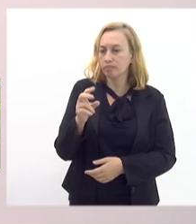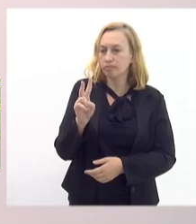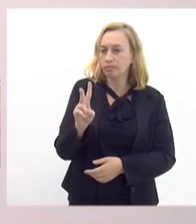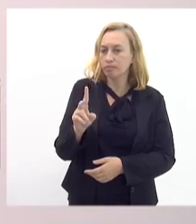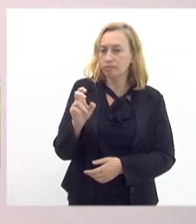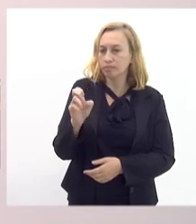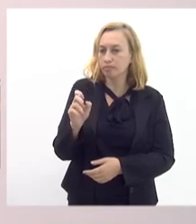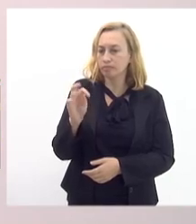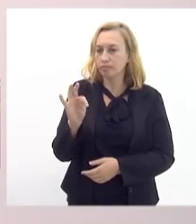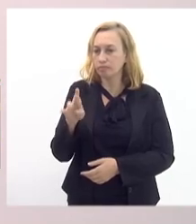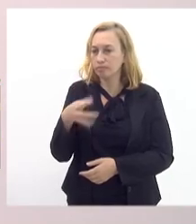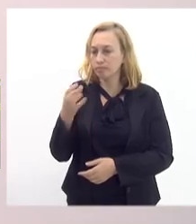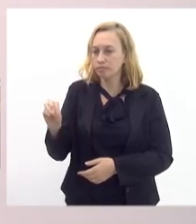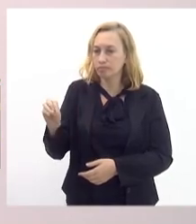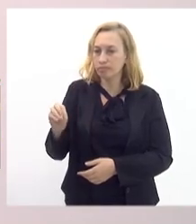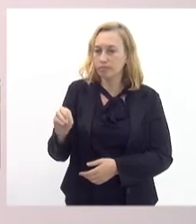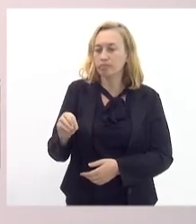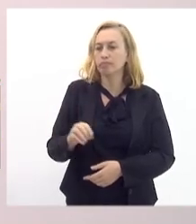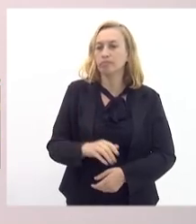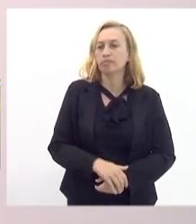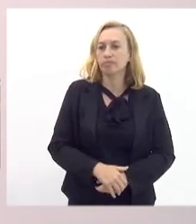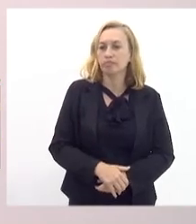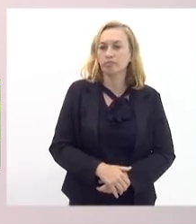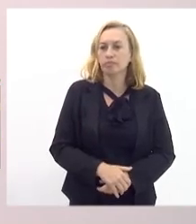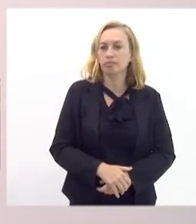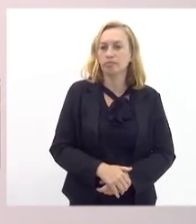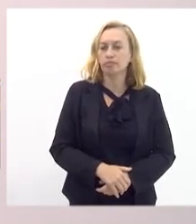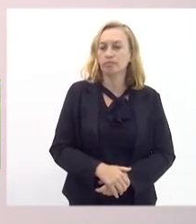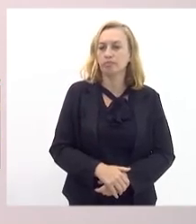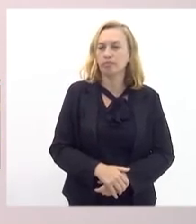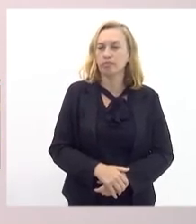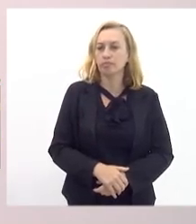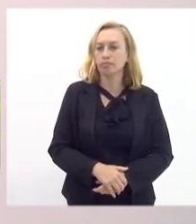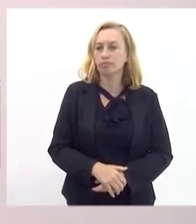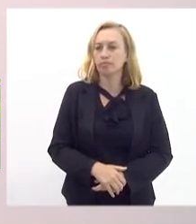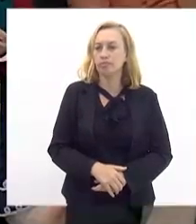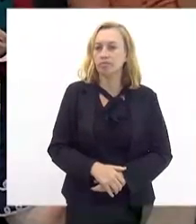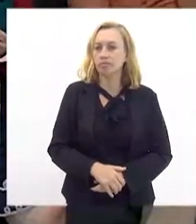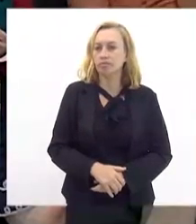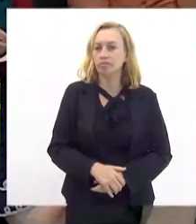mais e a gente vai conversar com 8 hectares em